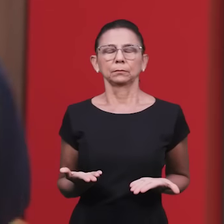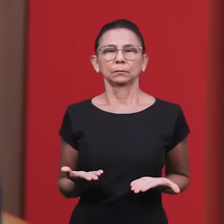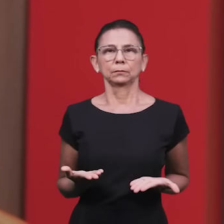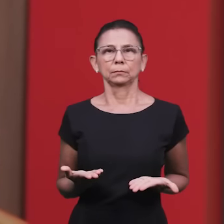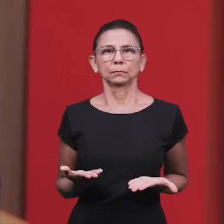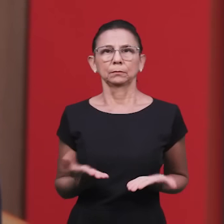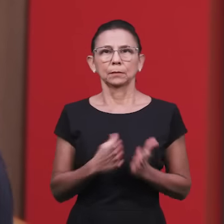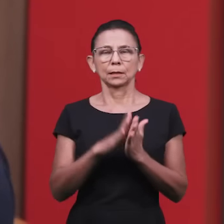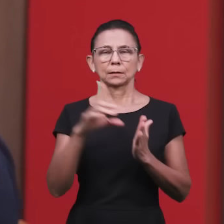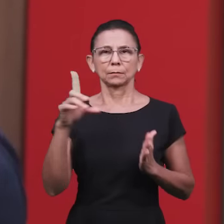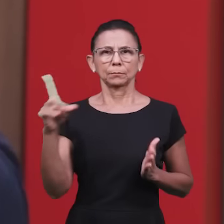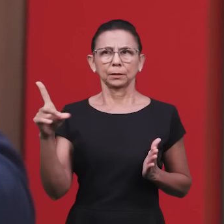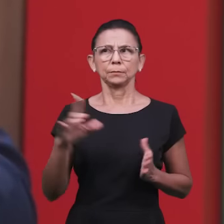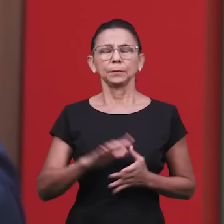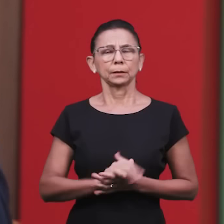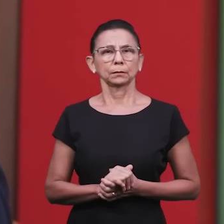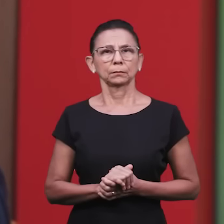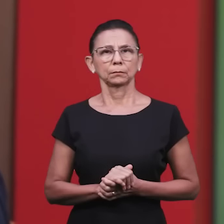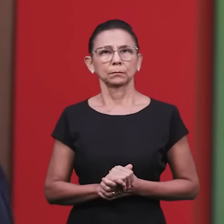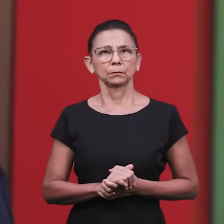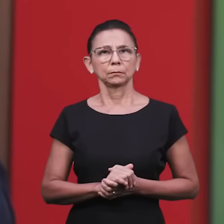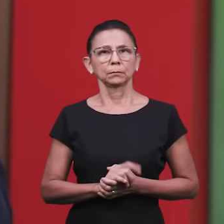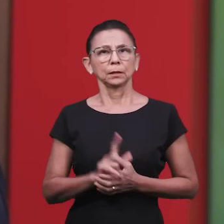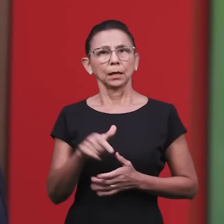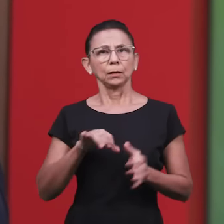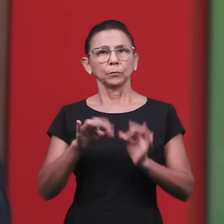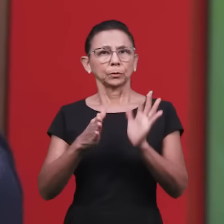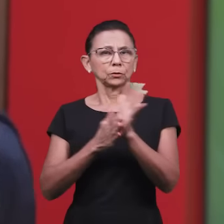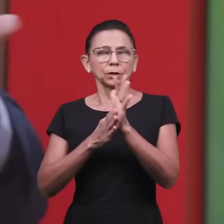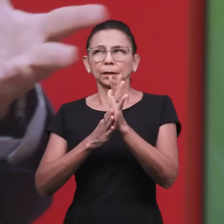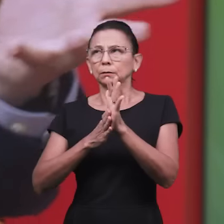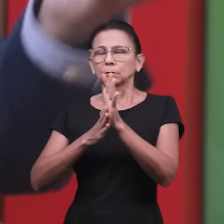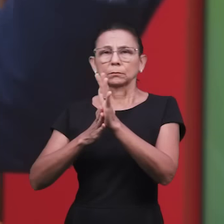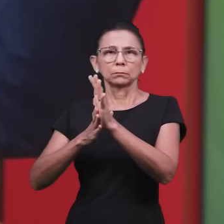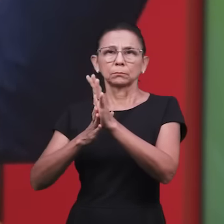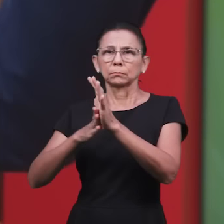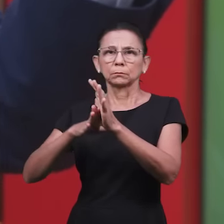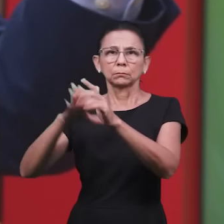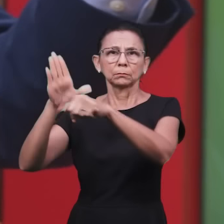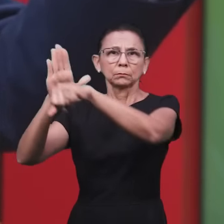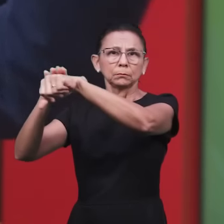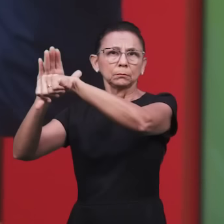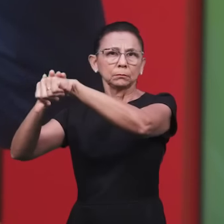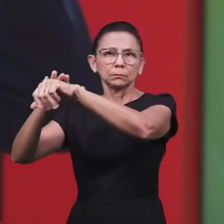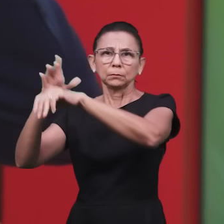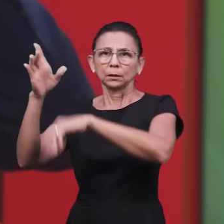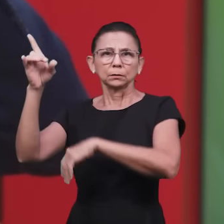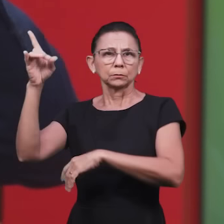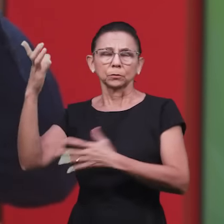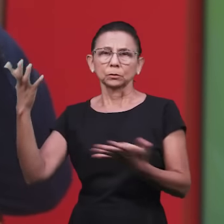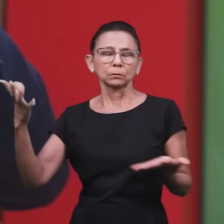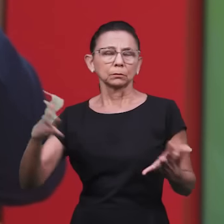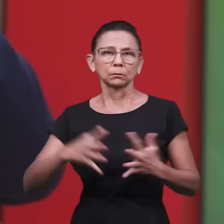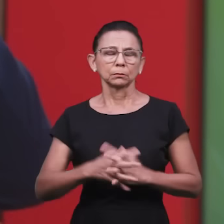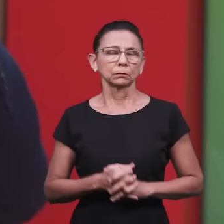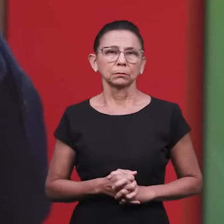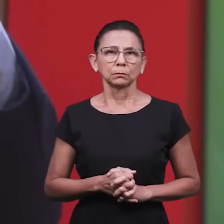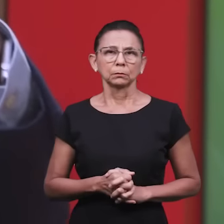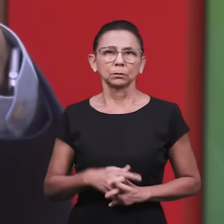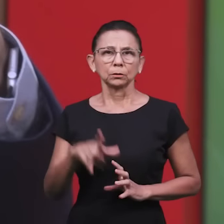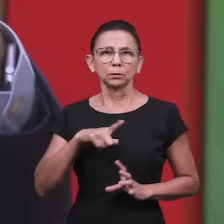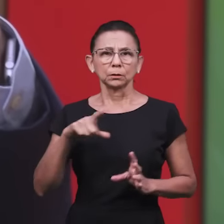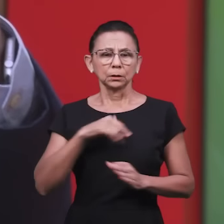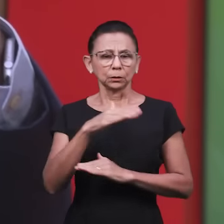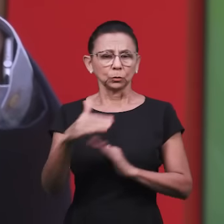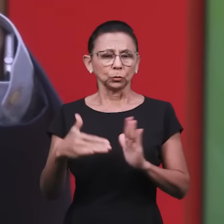Deus cuida de tudo. A começar por aquilo que é o maior valor que nós temos em nós, como pessoas,